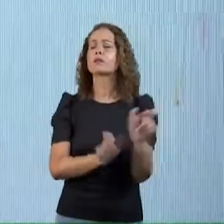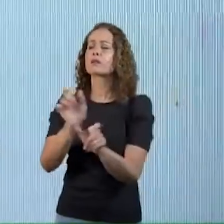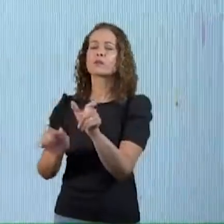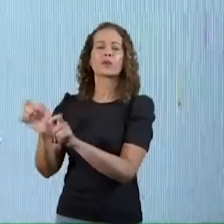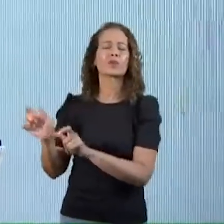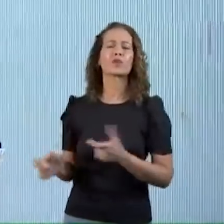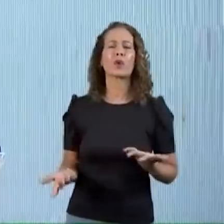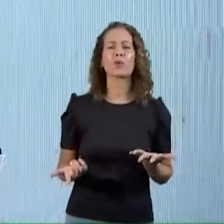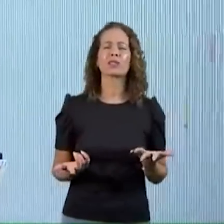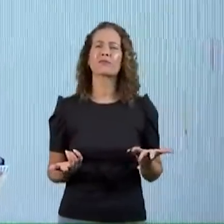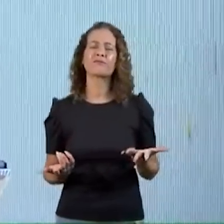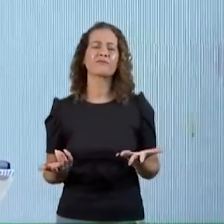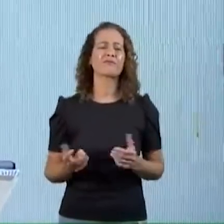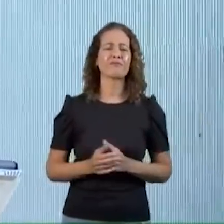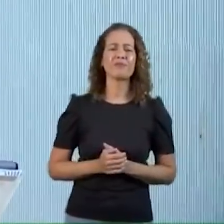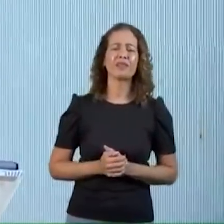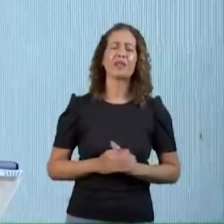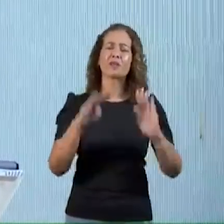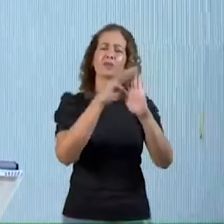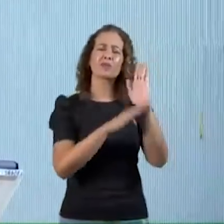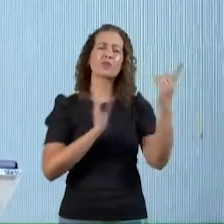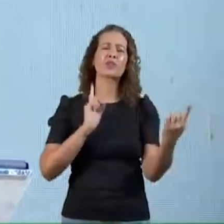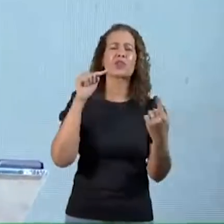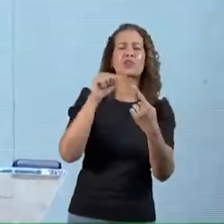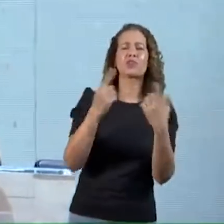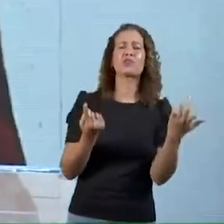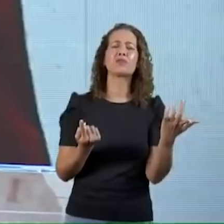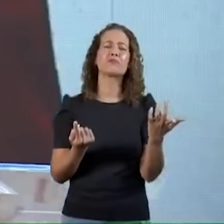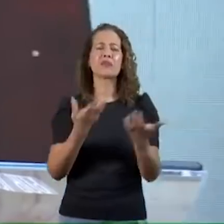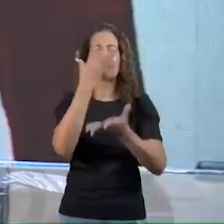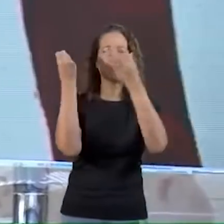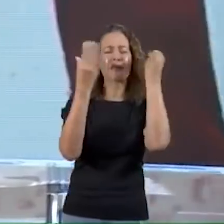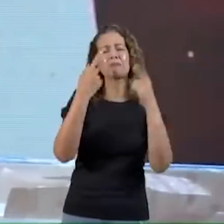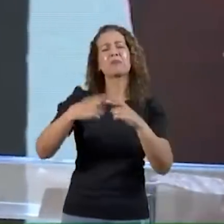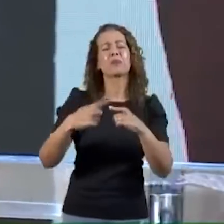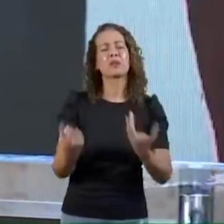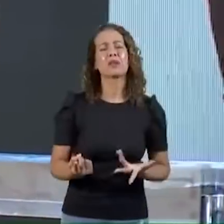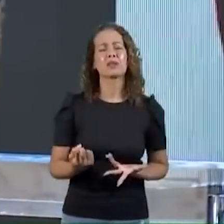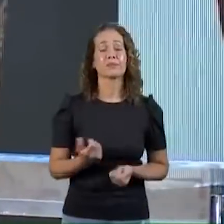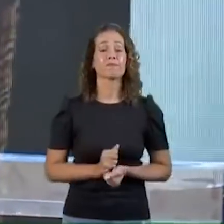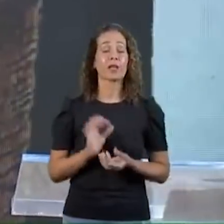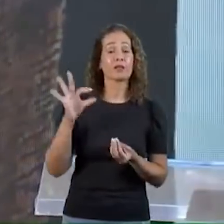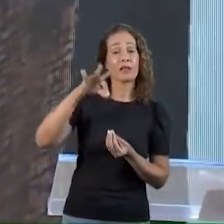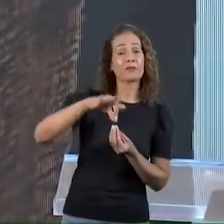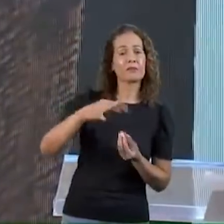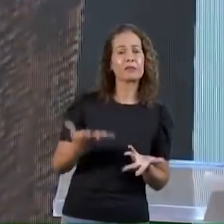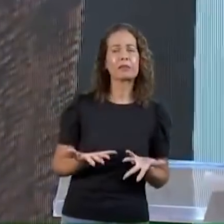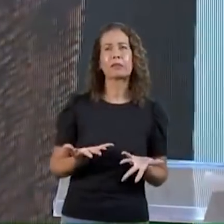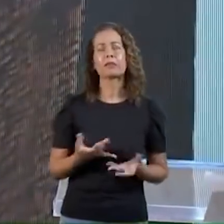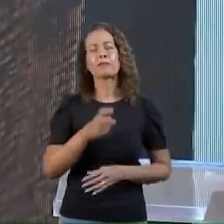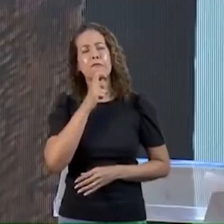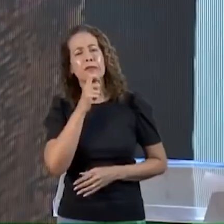sido constantes na busca dos seus alvos. E isso por quê? Por causa de frieza espiritual. Começa animado,